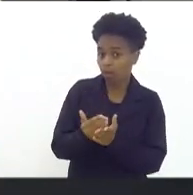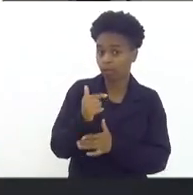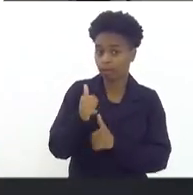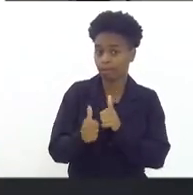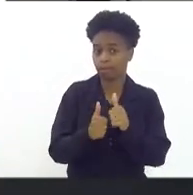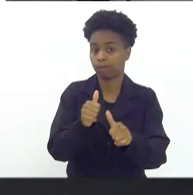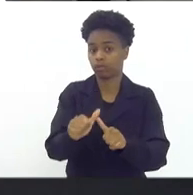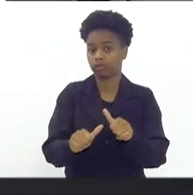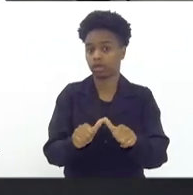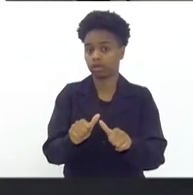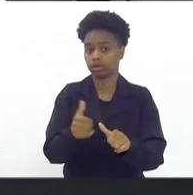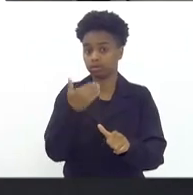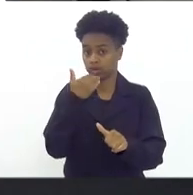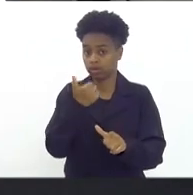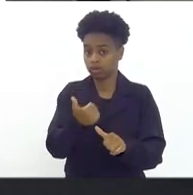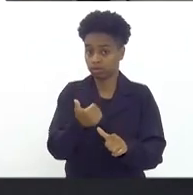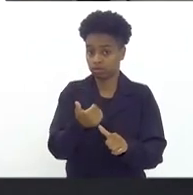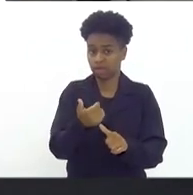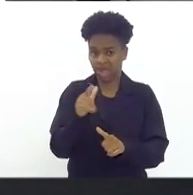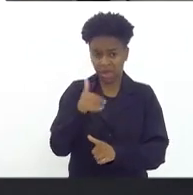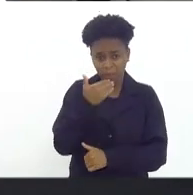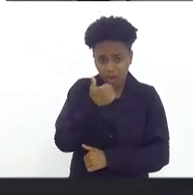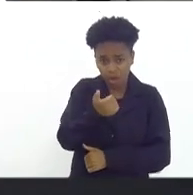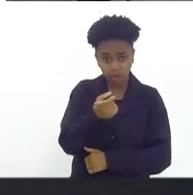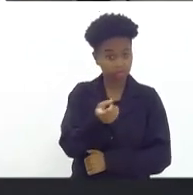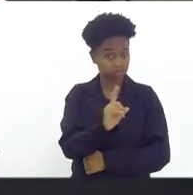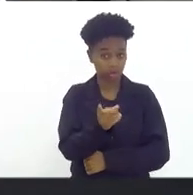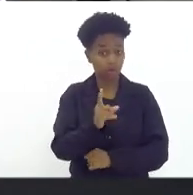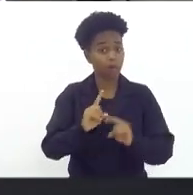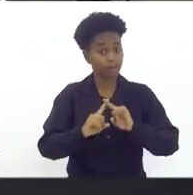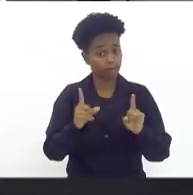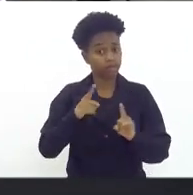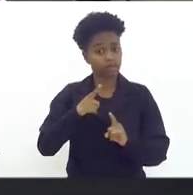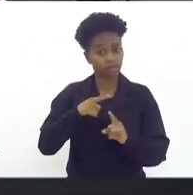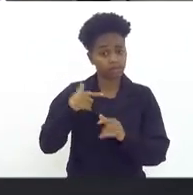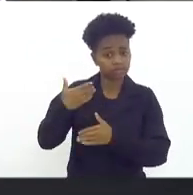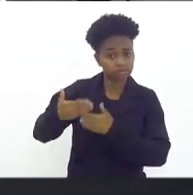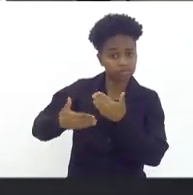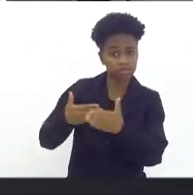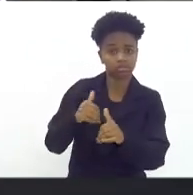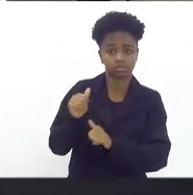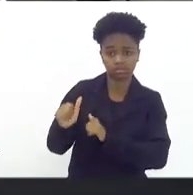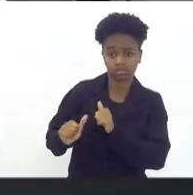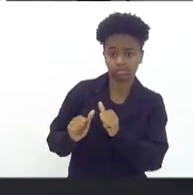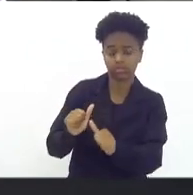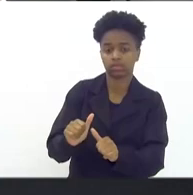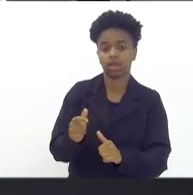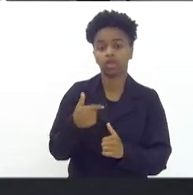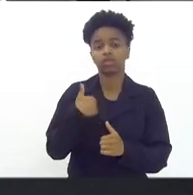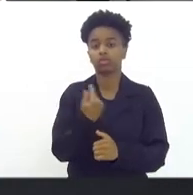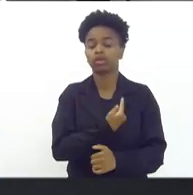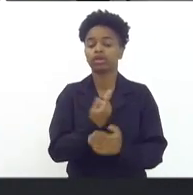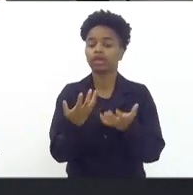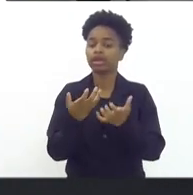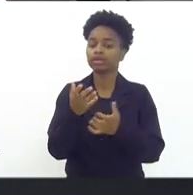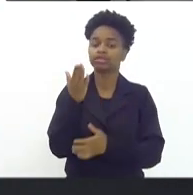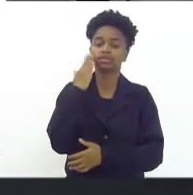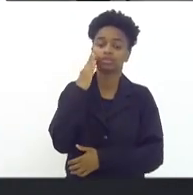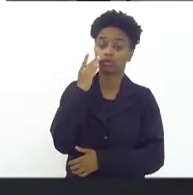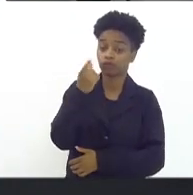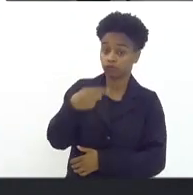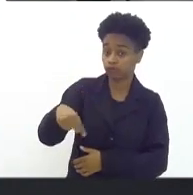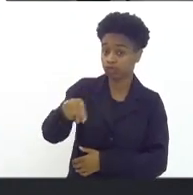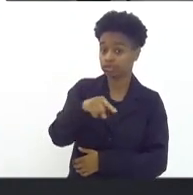ela pode ser modificada como ela vem sendo modificada a gente quer ouvir de vossas excelências que estão na ponta